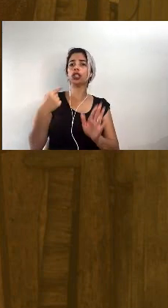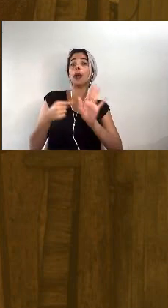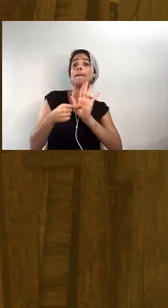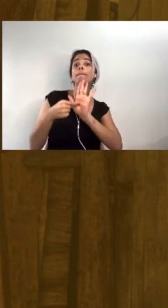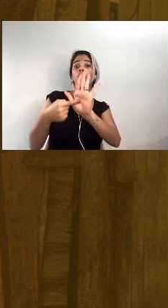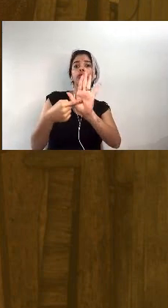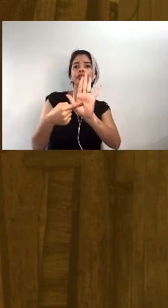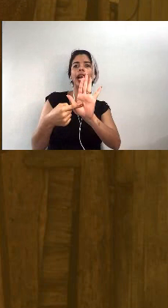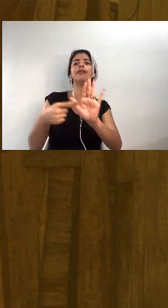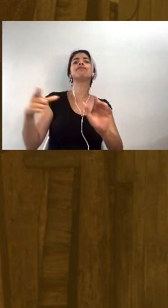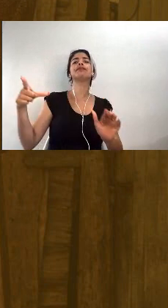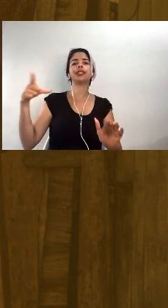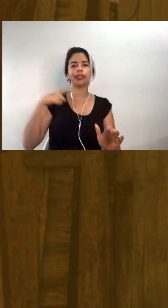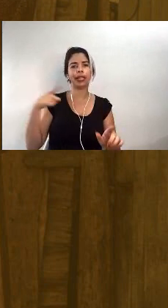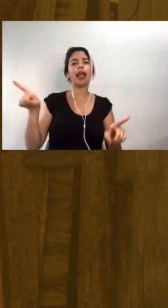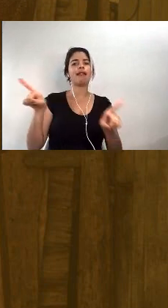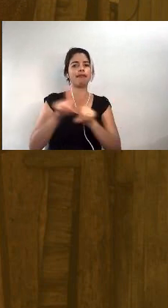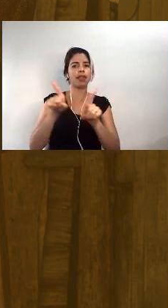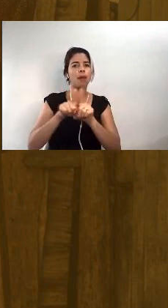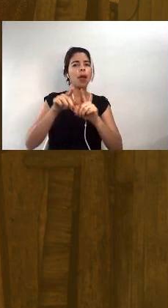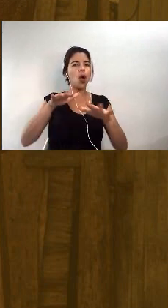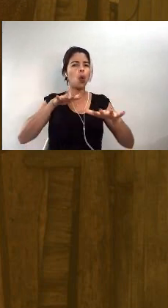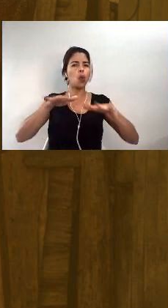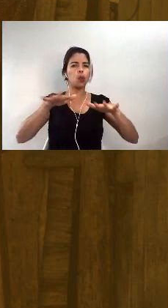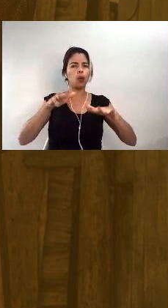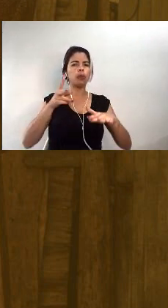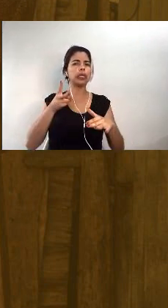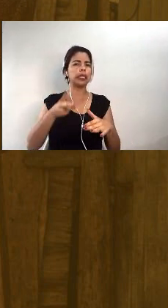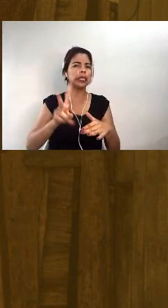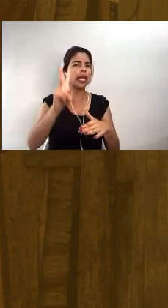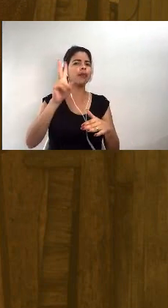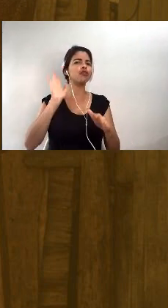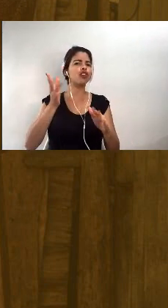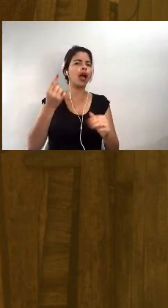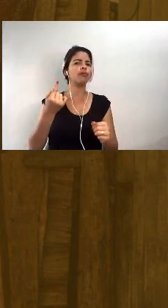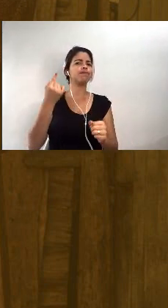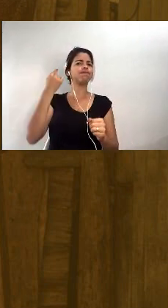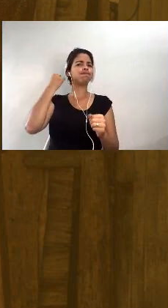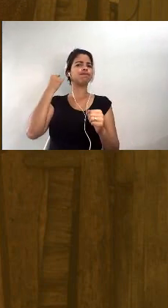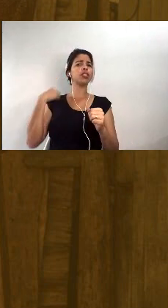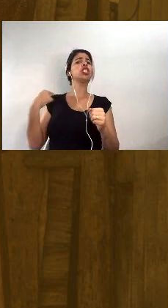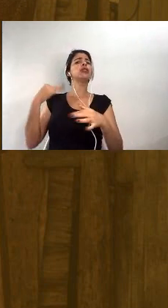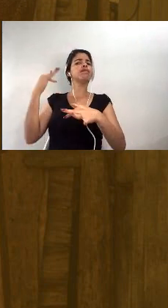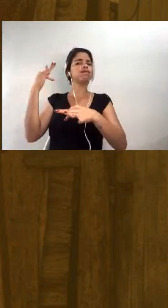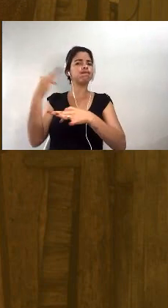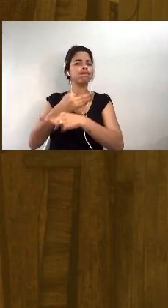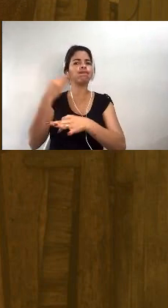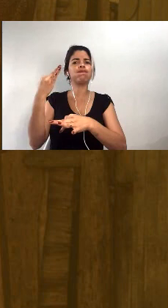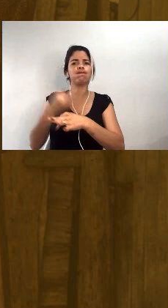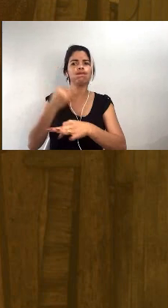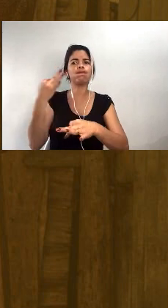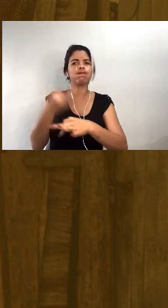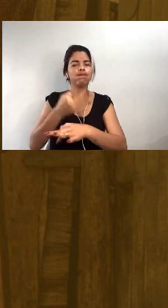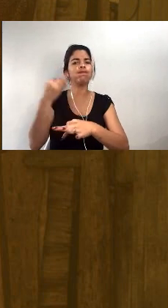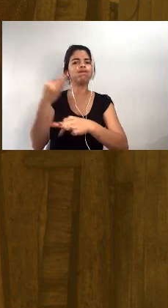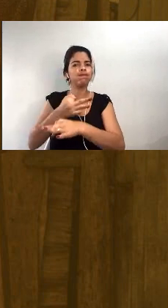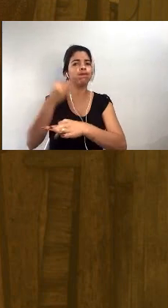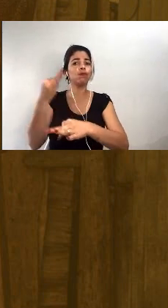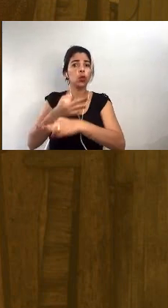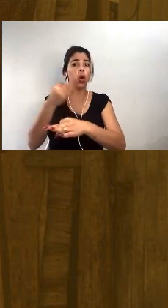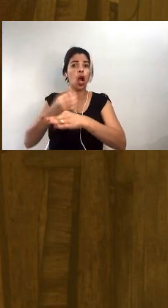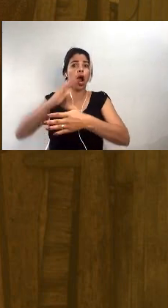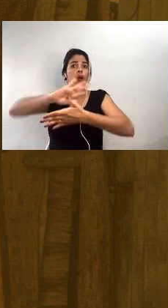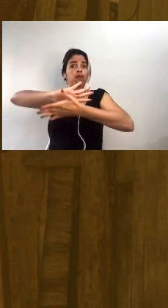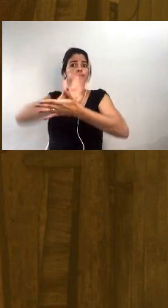também existe um movimento, né, desde sempre, eu diria, de resistência, de enfrentamento a essas opressões e a essas,